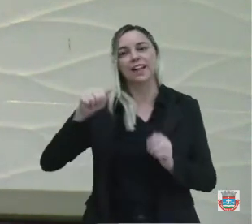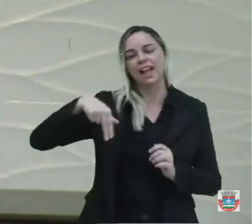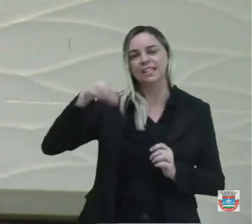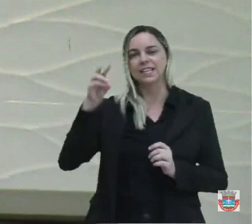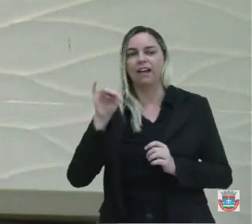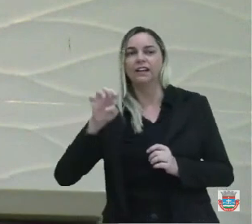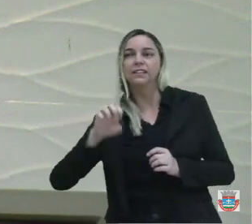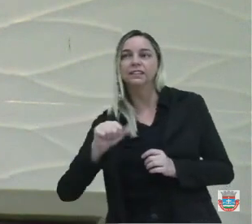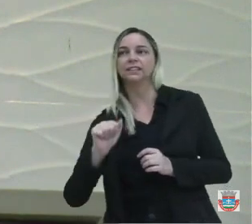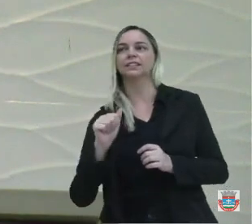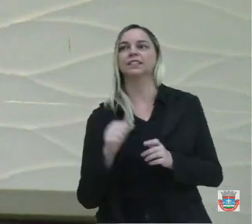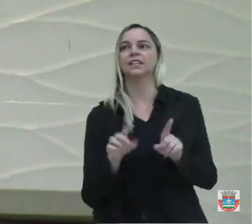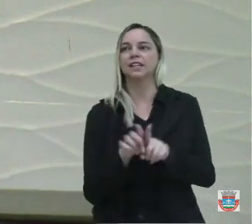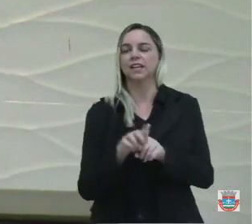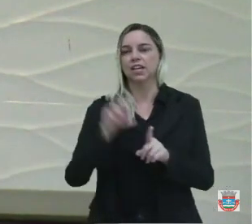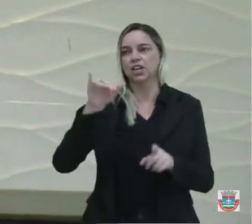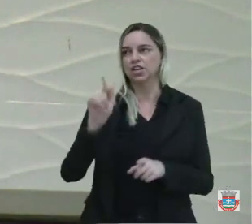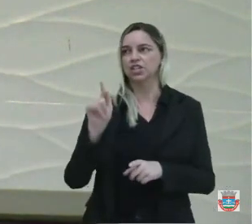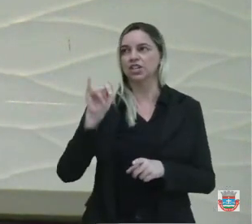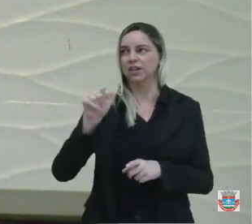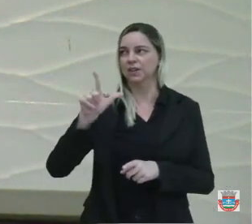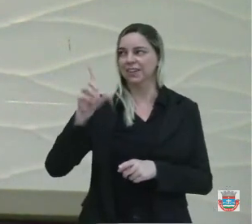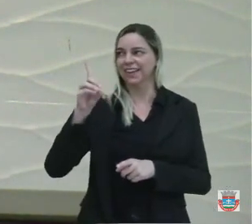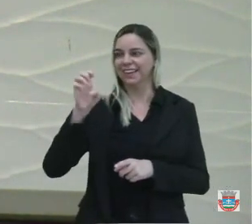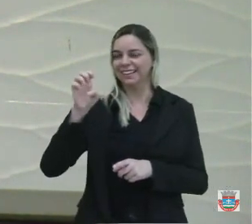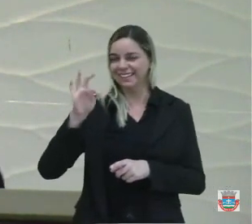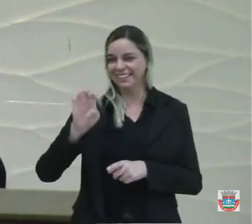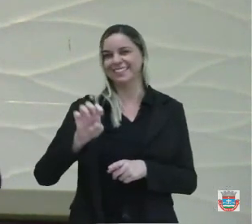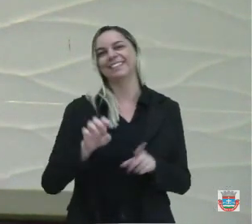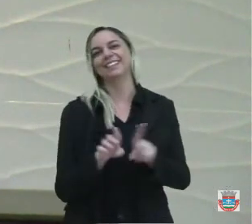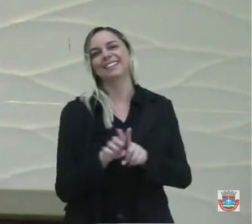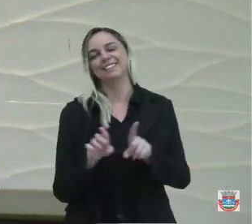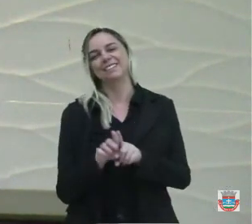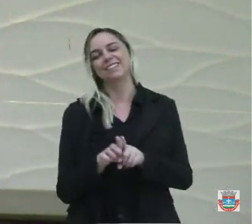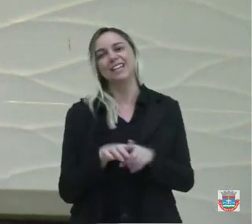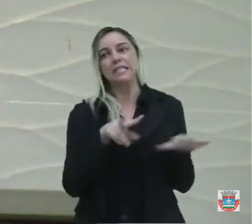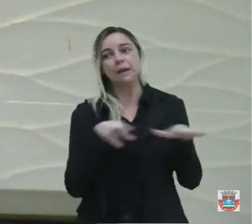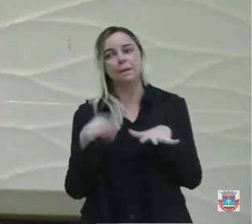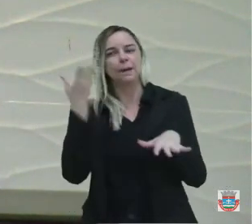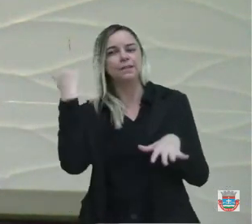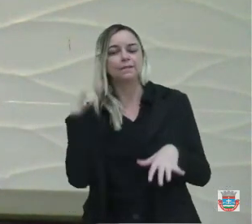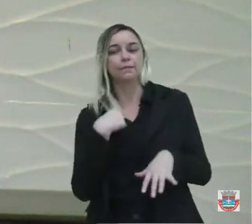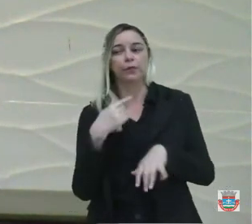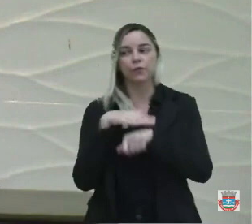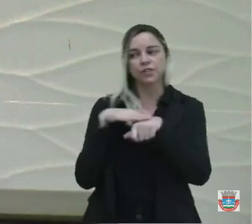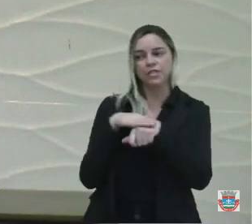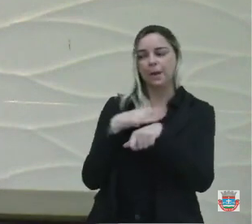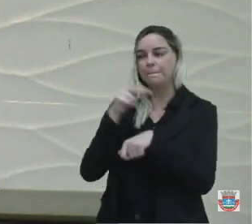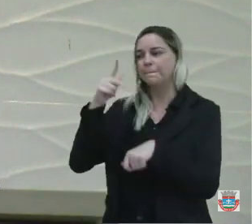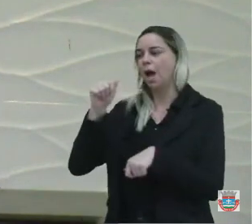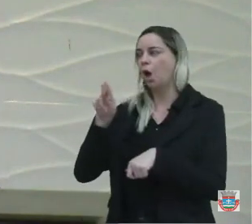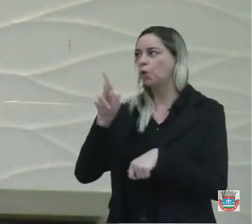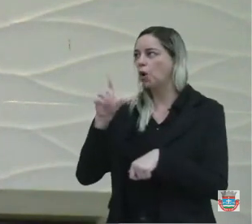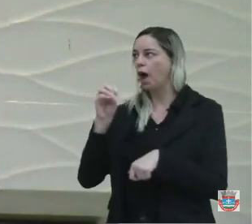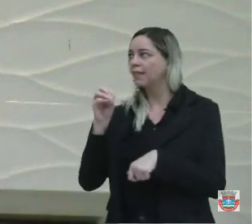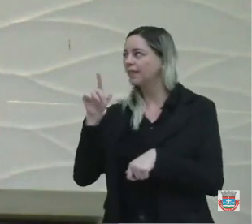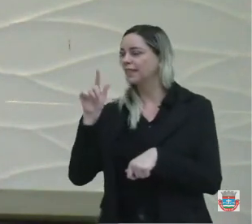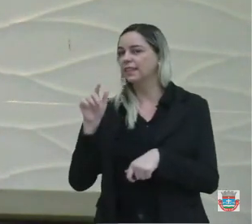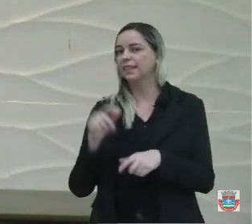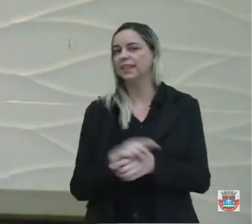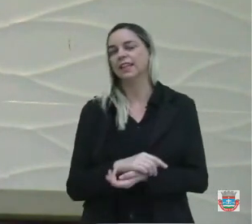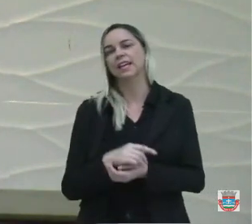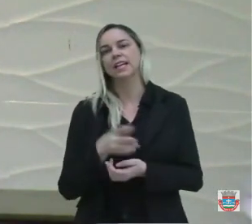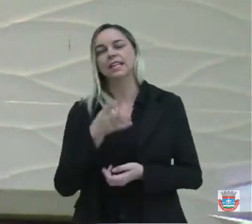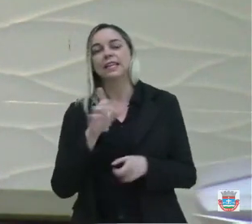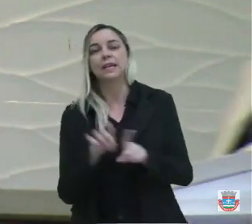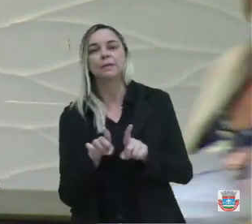Gildete Malaquias, Leidia Muniz. Semana passada tive no aniversário de Paulinho Grade, a Paulo